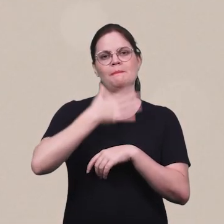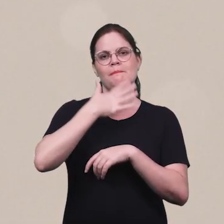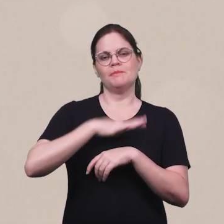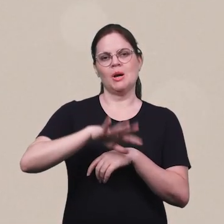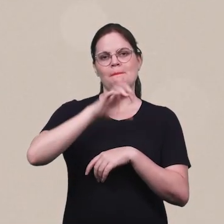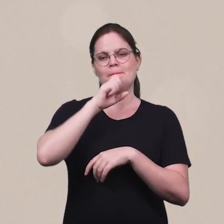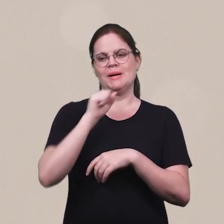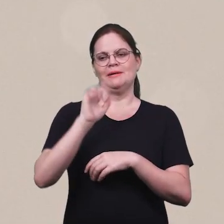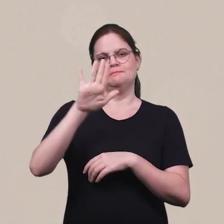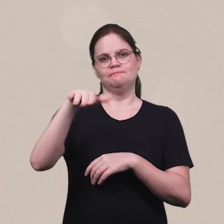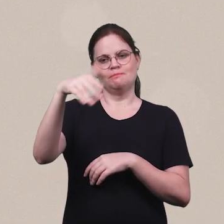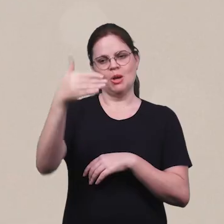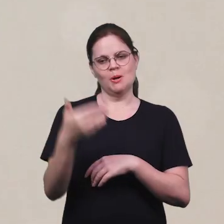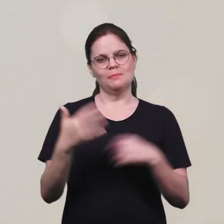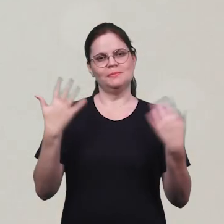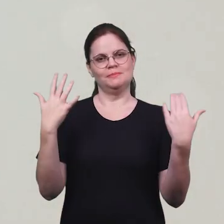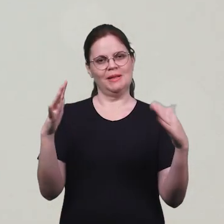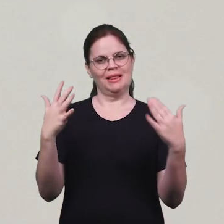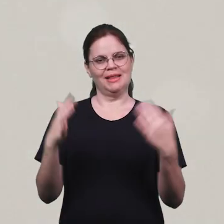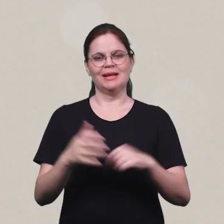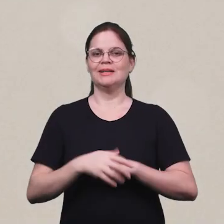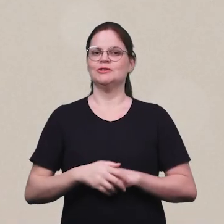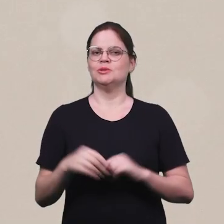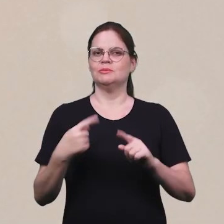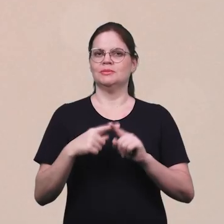pai, Berivaldo Raimundo de Araújo,